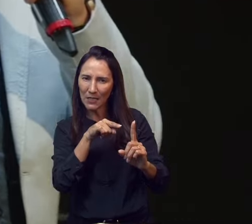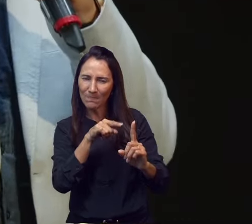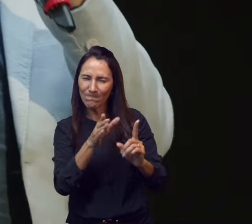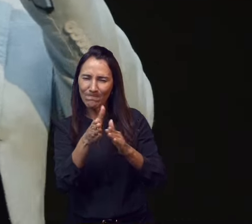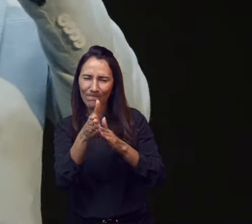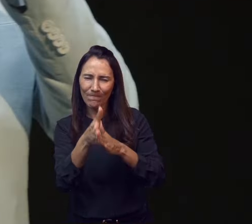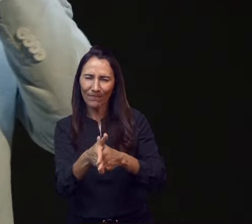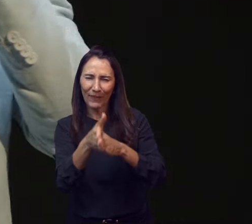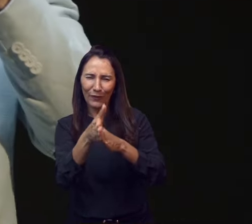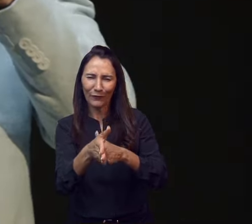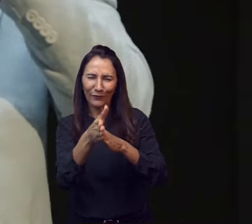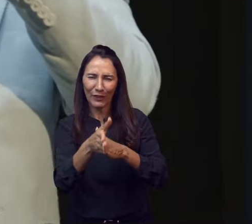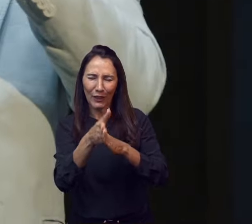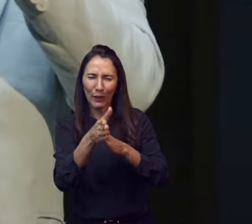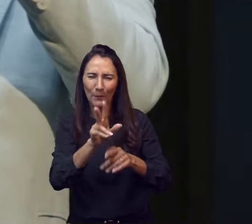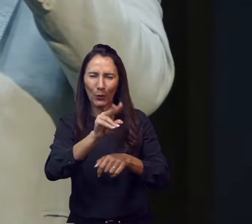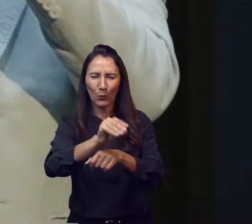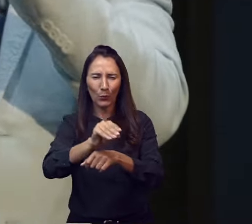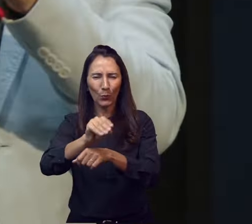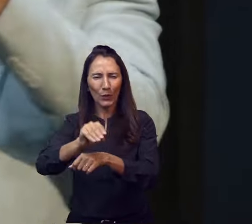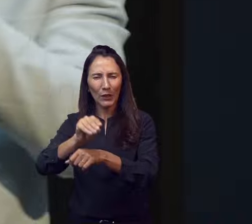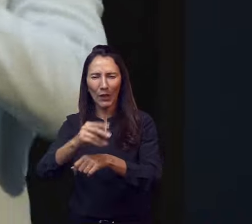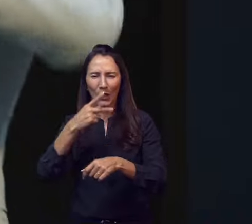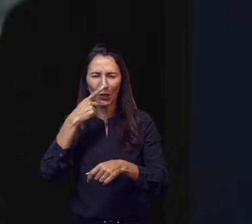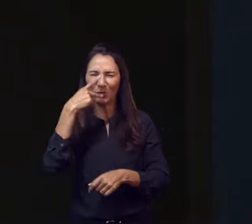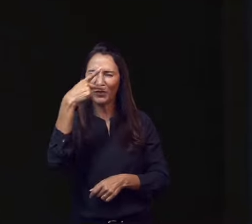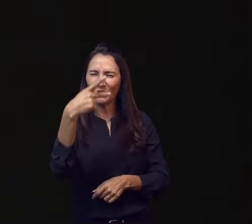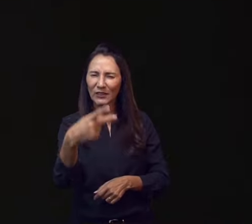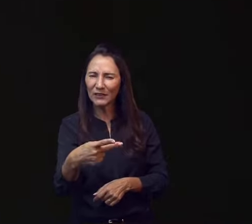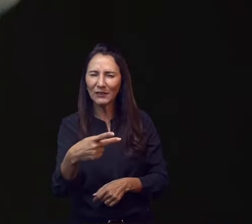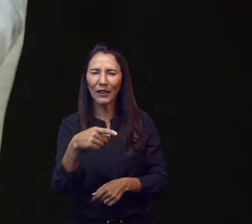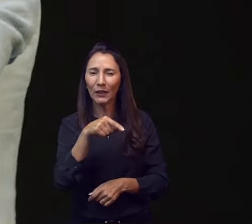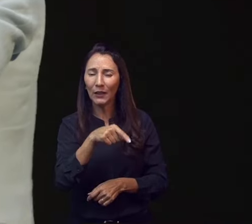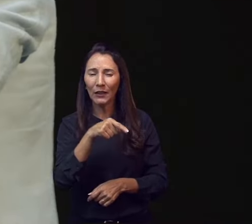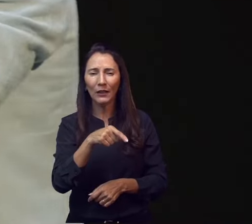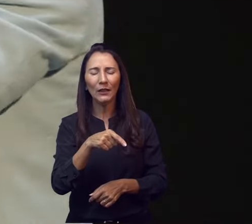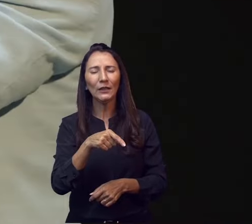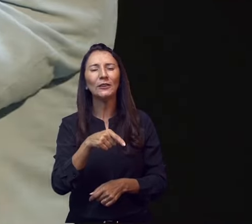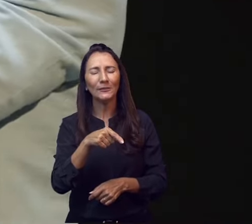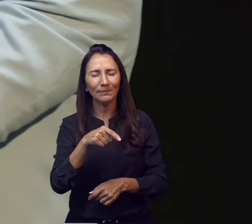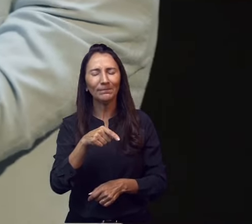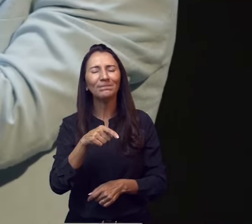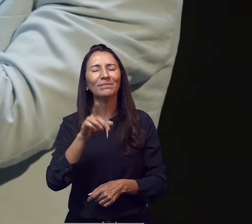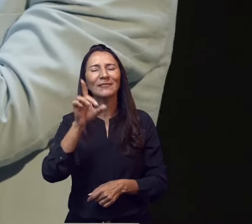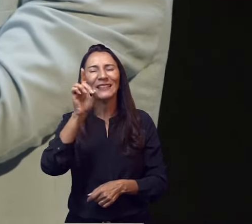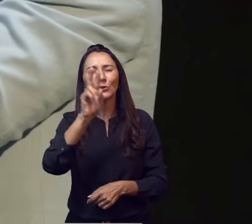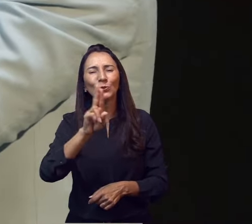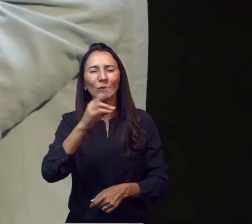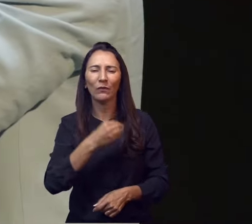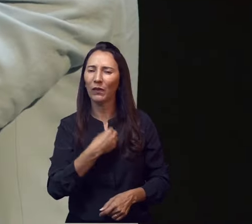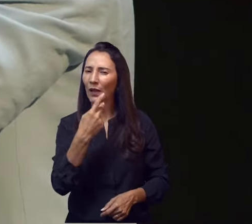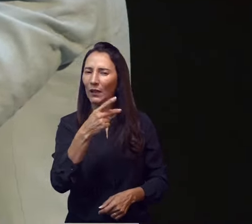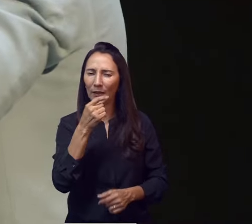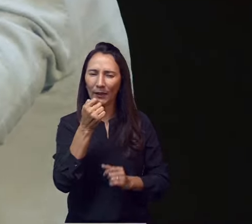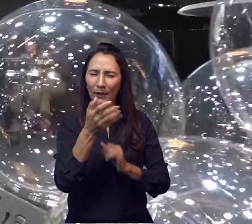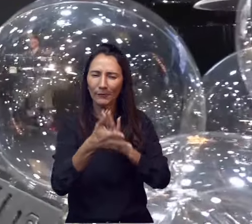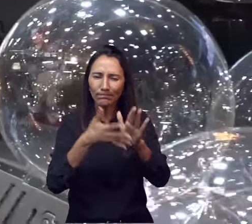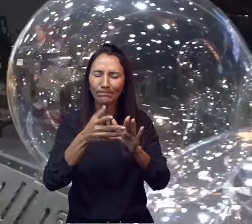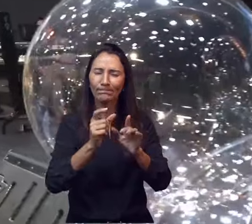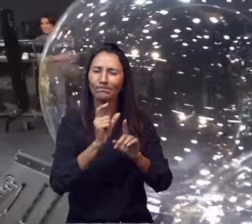firme pastoreando profetizando sendo boca de Deus nós te abençoamos pastor nesta